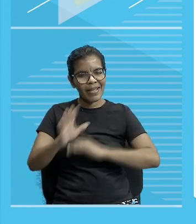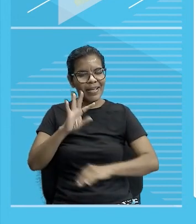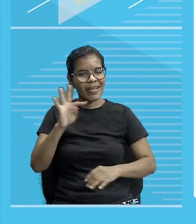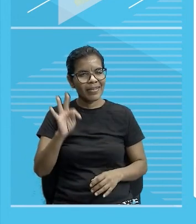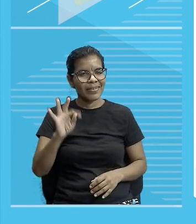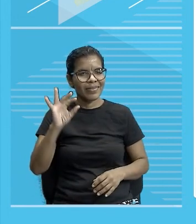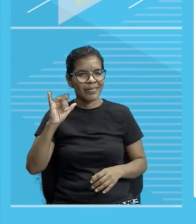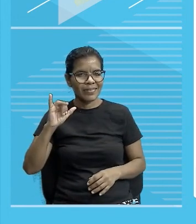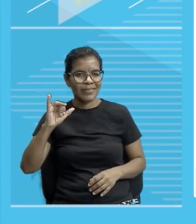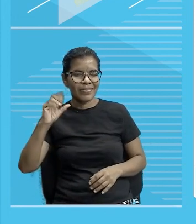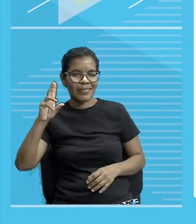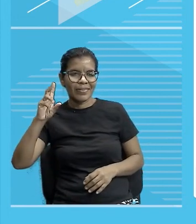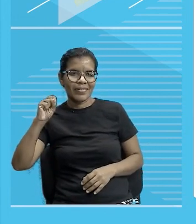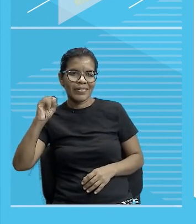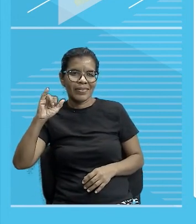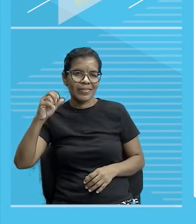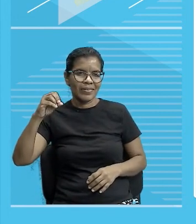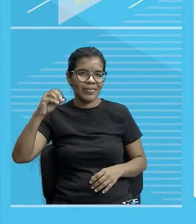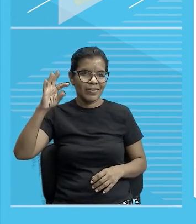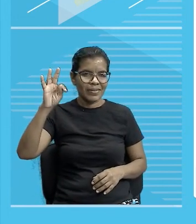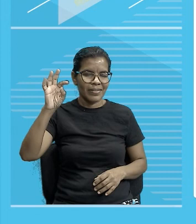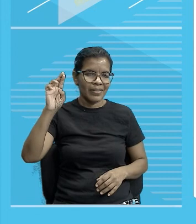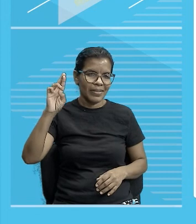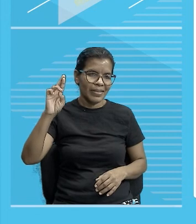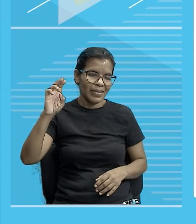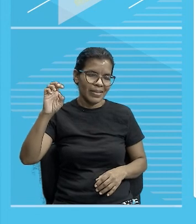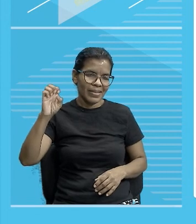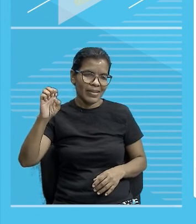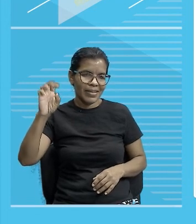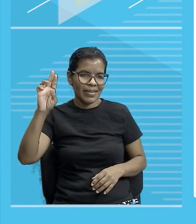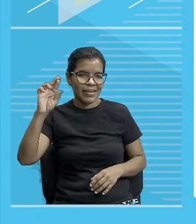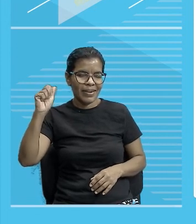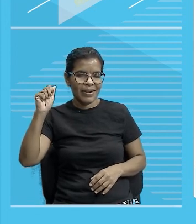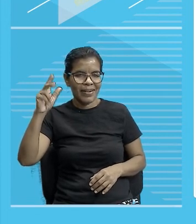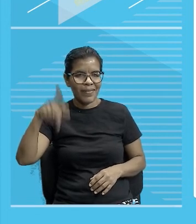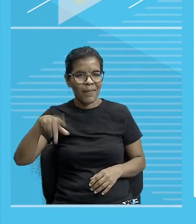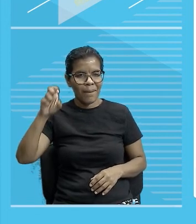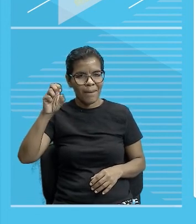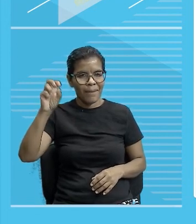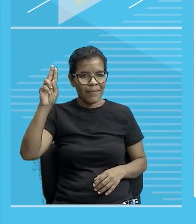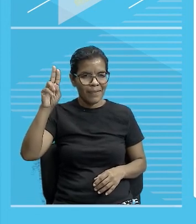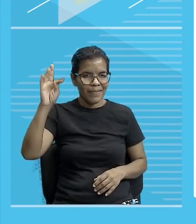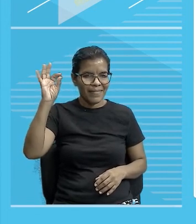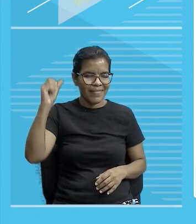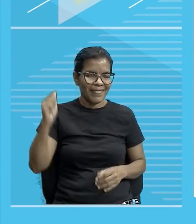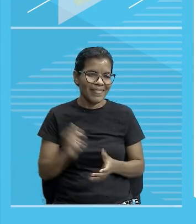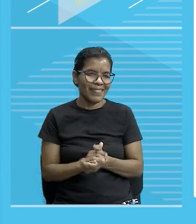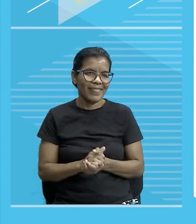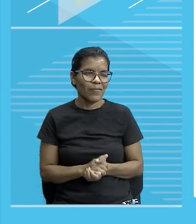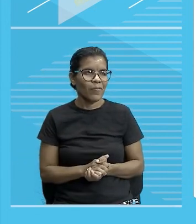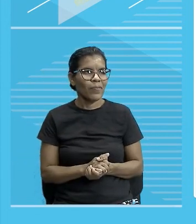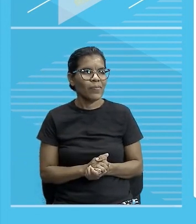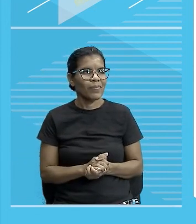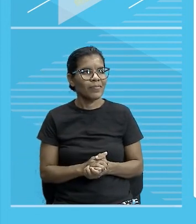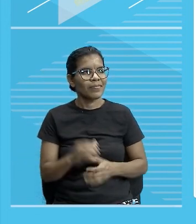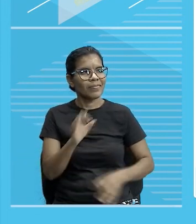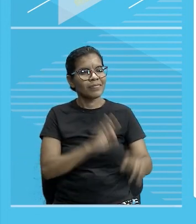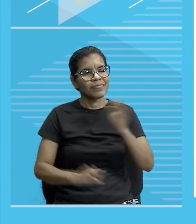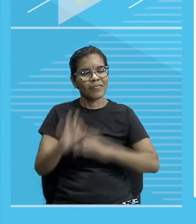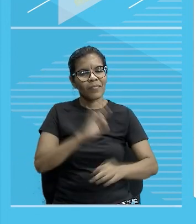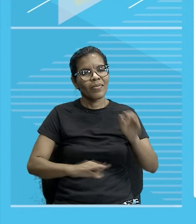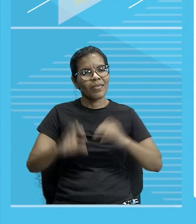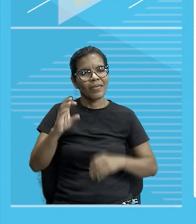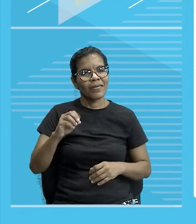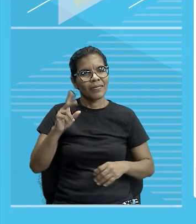aí já tem uns projetos aí Rafael Vote em mim Rafael então planos operacionais